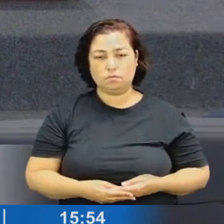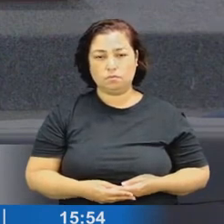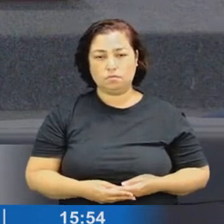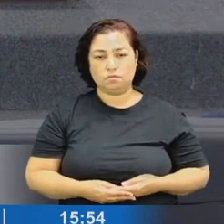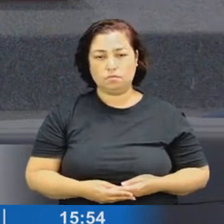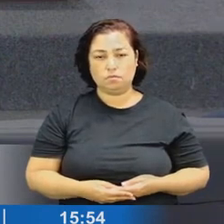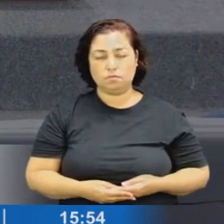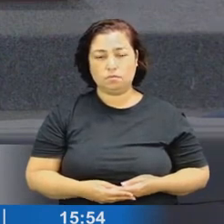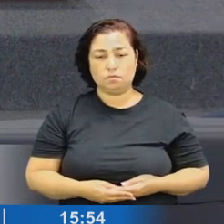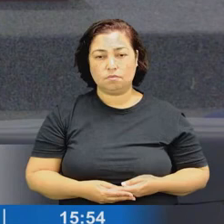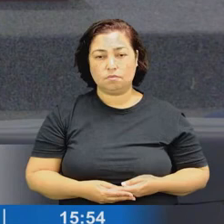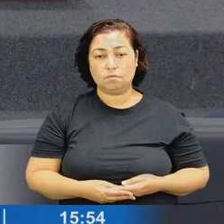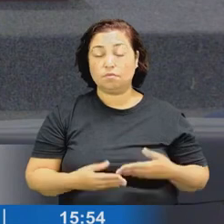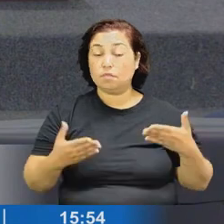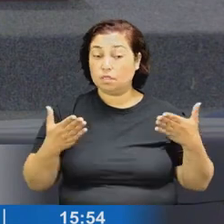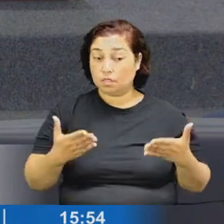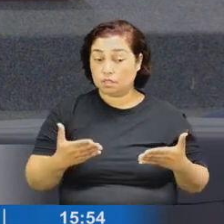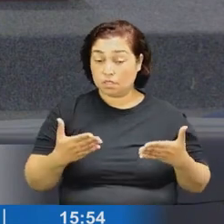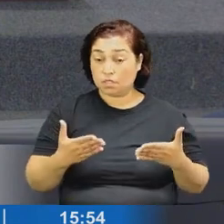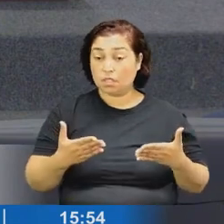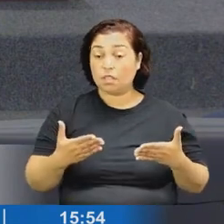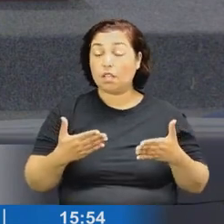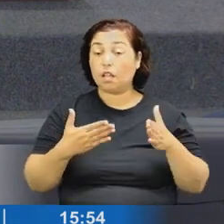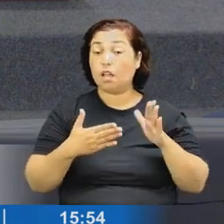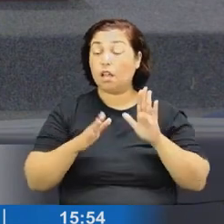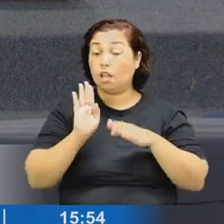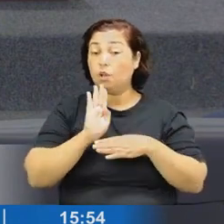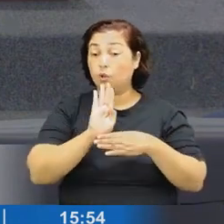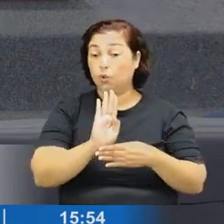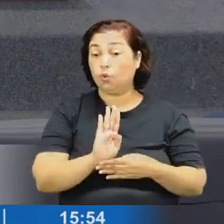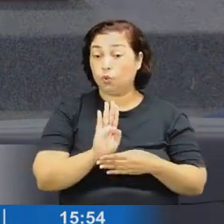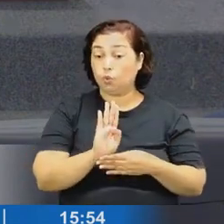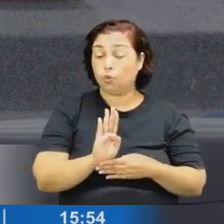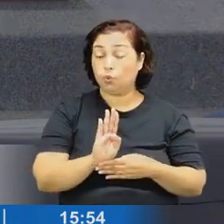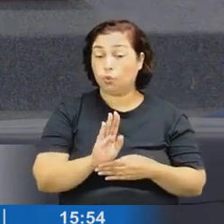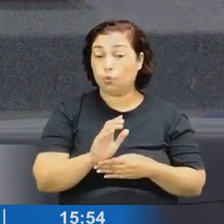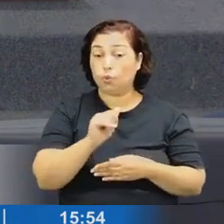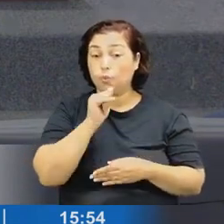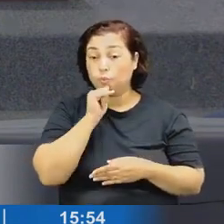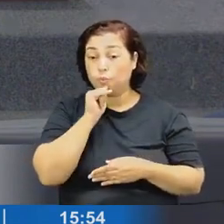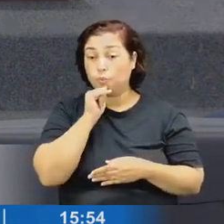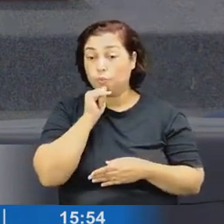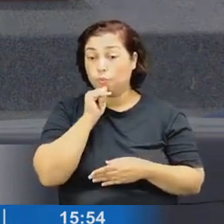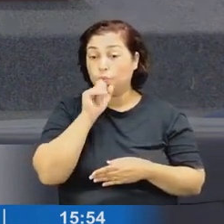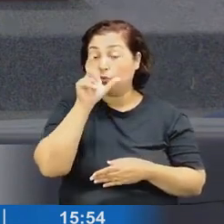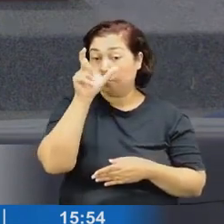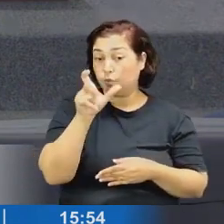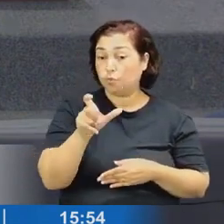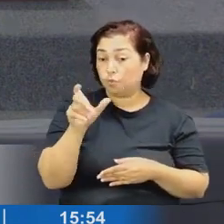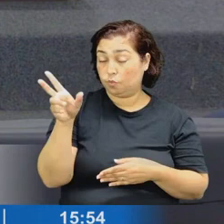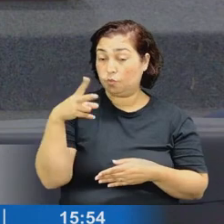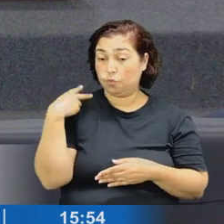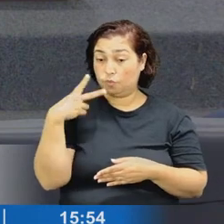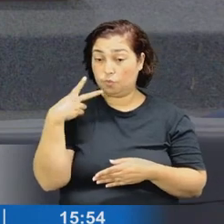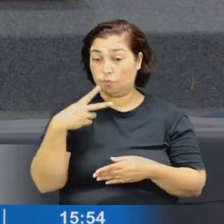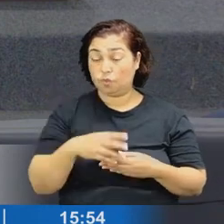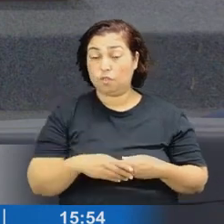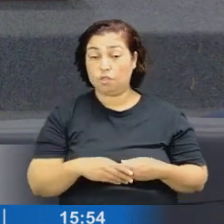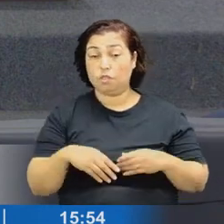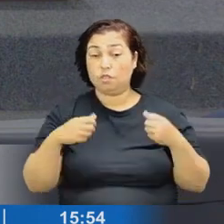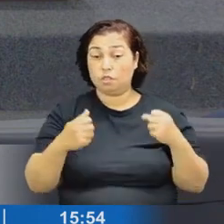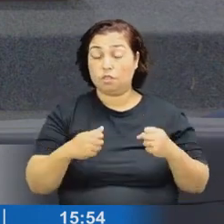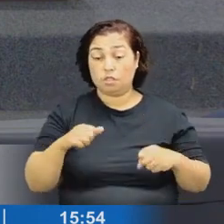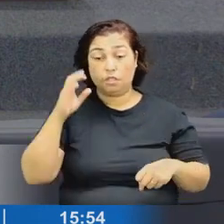até até para ajudar aí o que que acontece por exemplo perfil dele que a super carismático né tem que saber